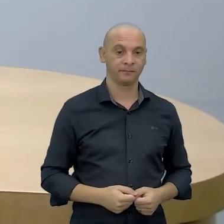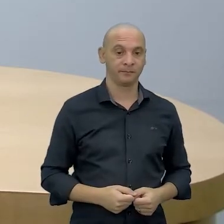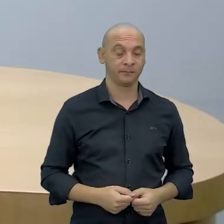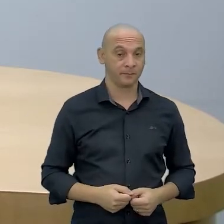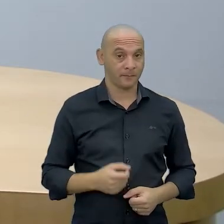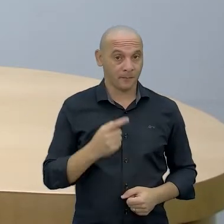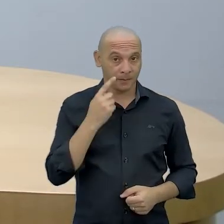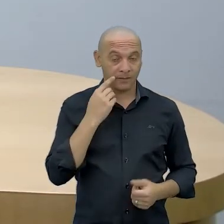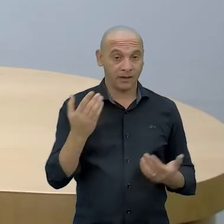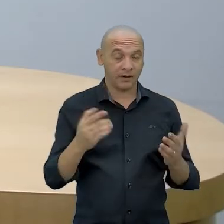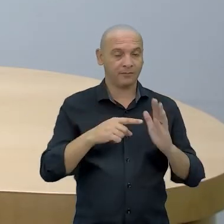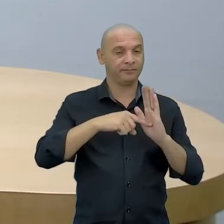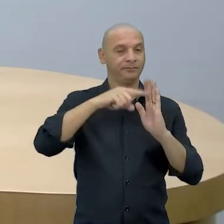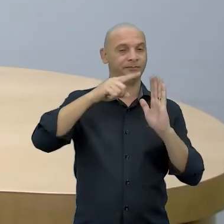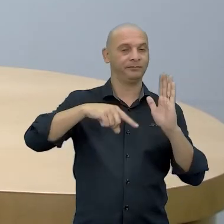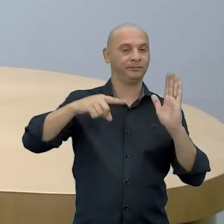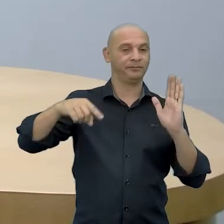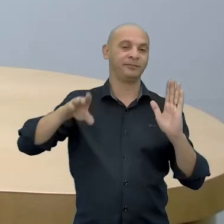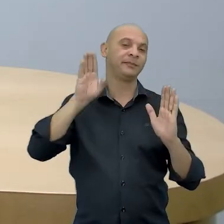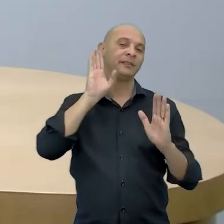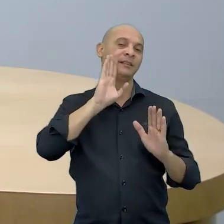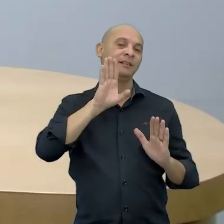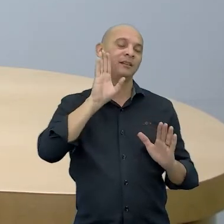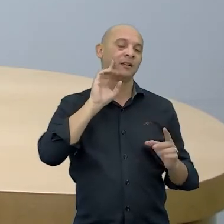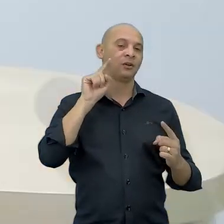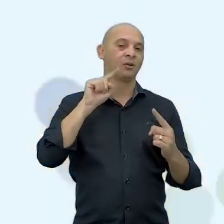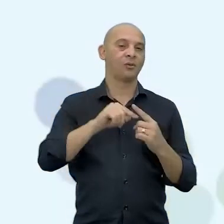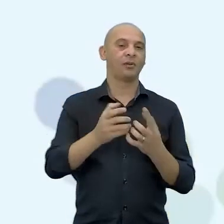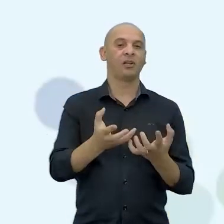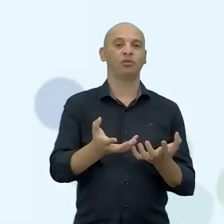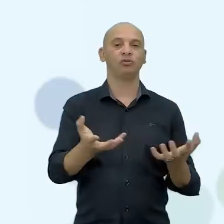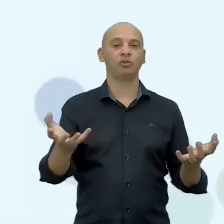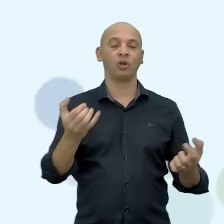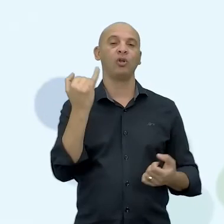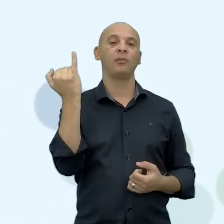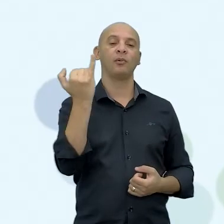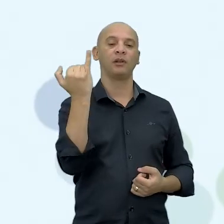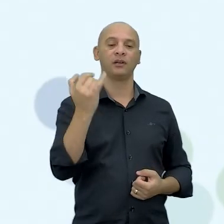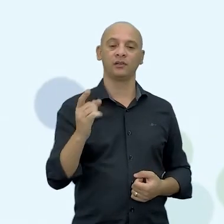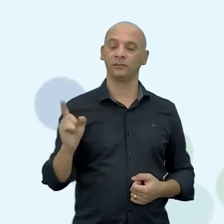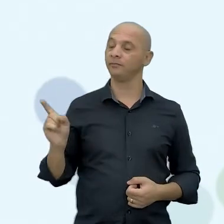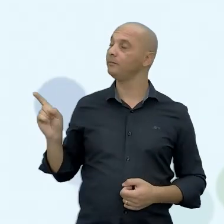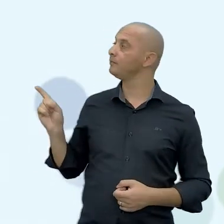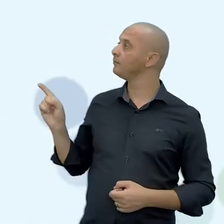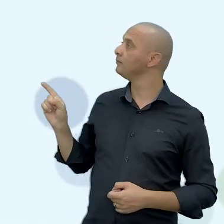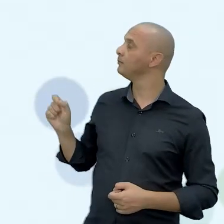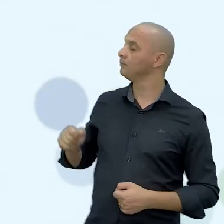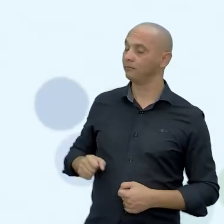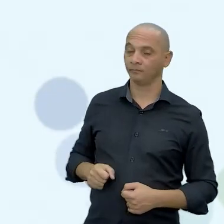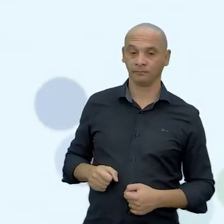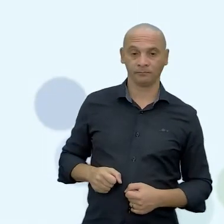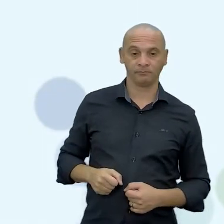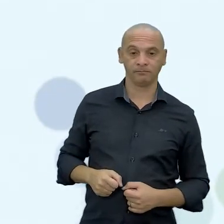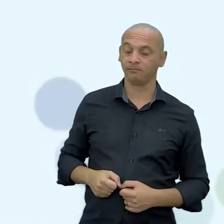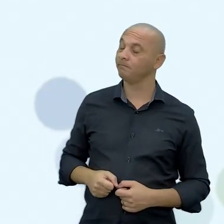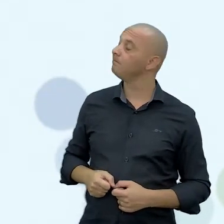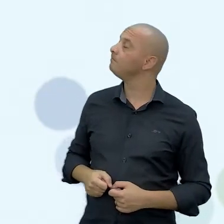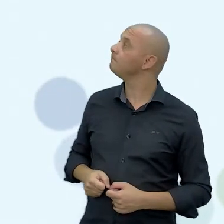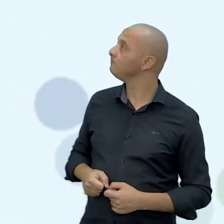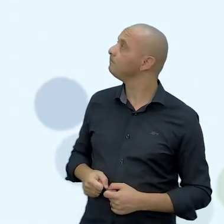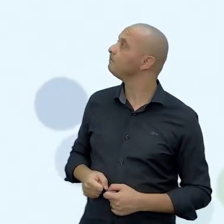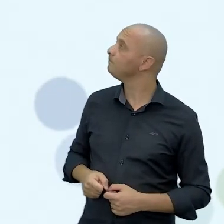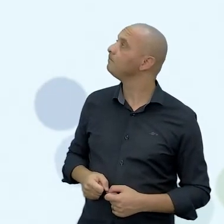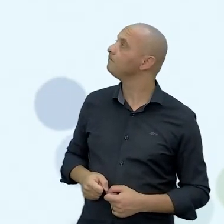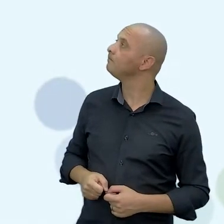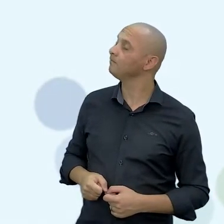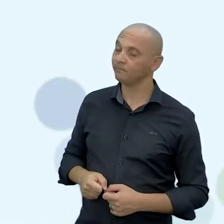nós vamos ver aí um gráfico muito legal que nós vemos aí as funções do solo. Então tá aí, ó, funções do solo. Então